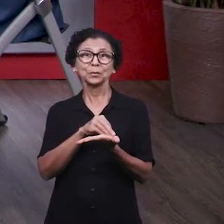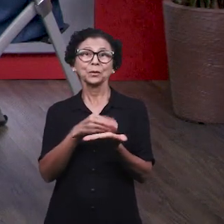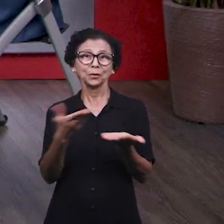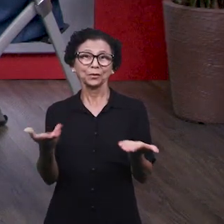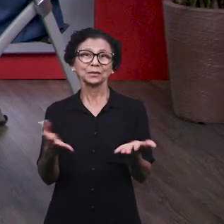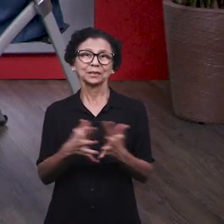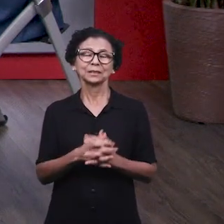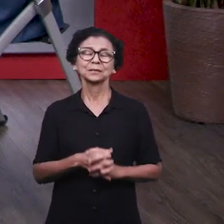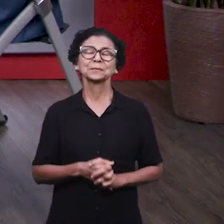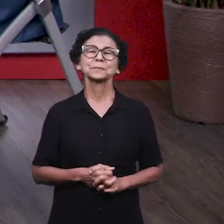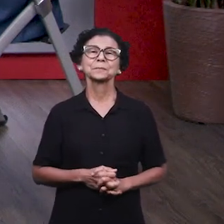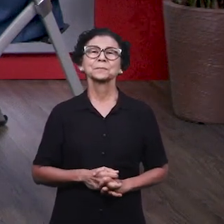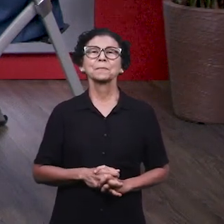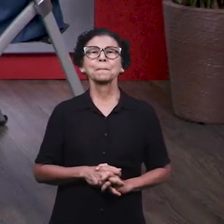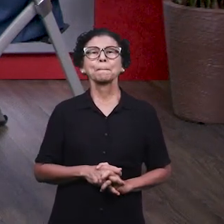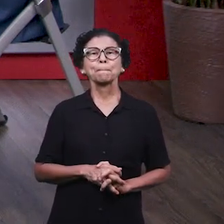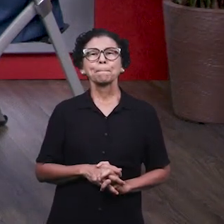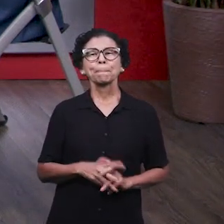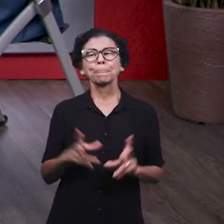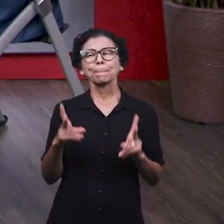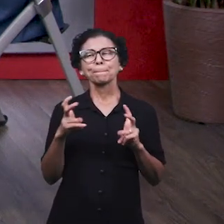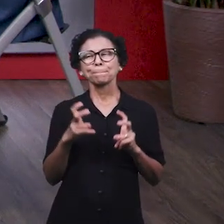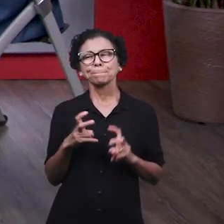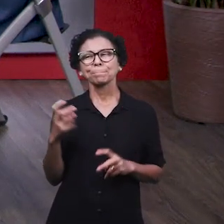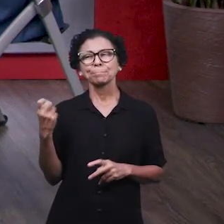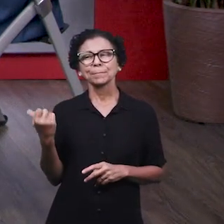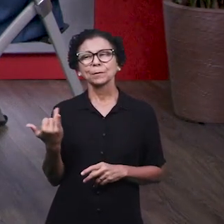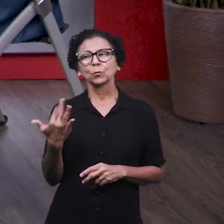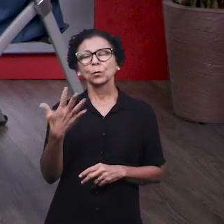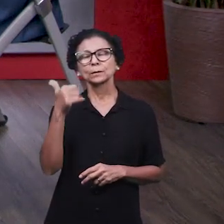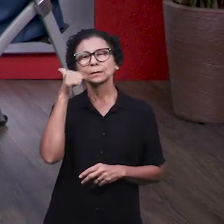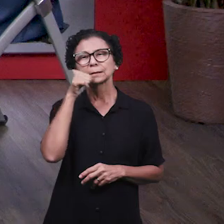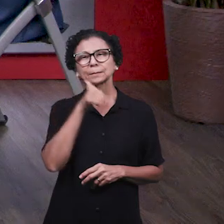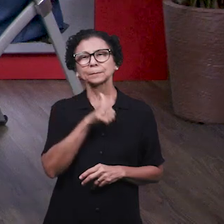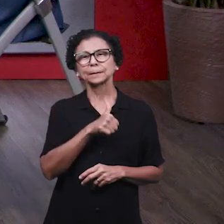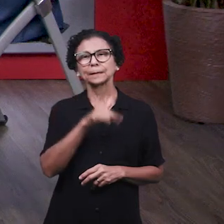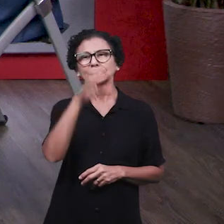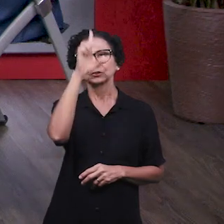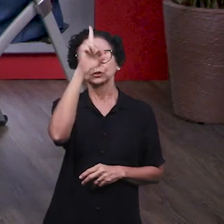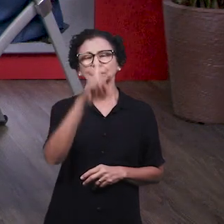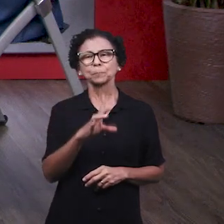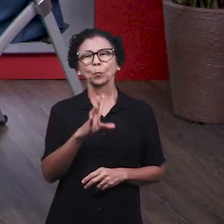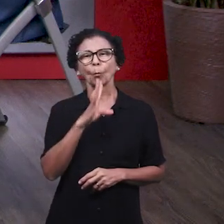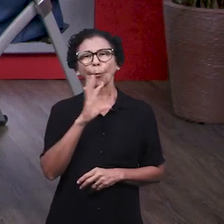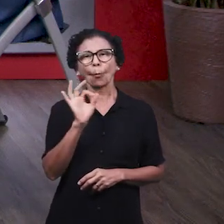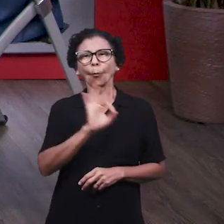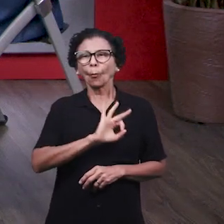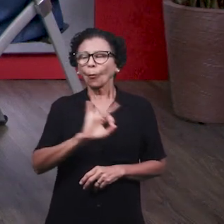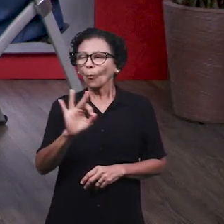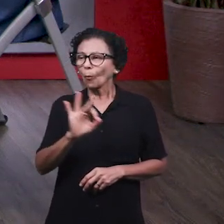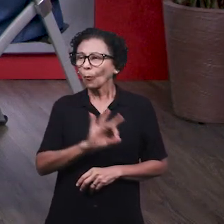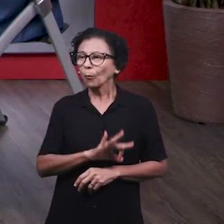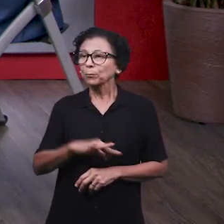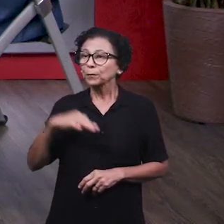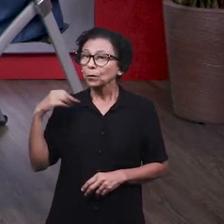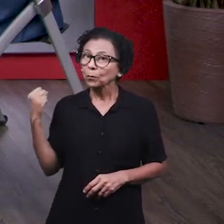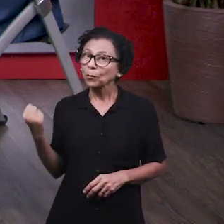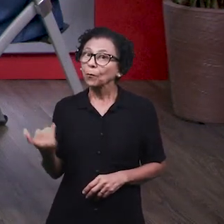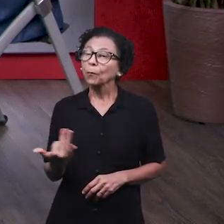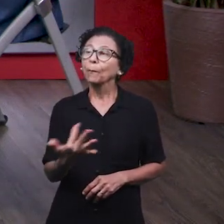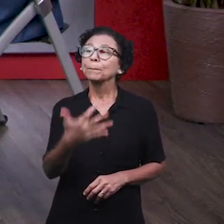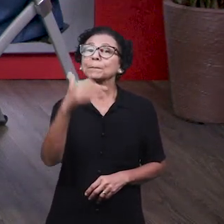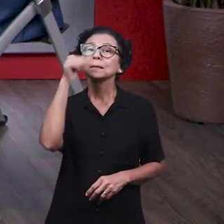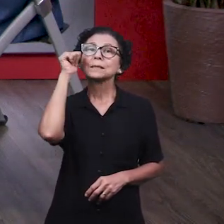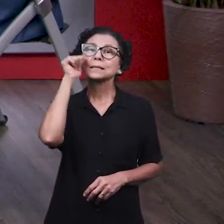aí eu pude ver quantas mulheres não conhecem seus direitos, quantas mulheres estão